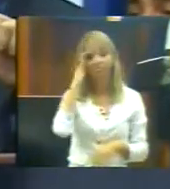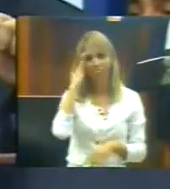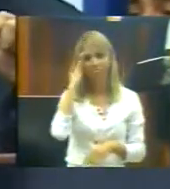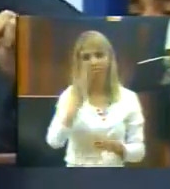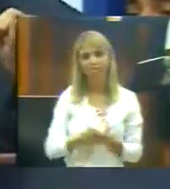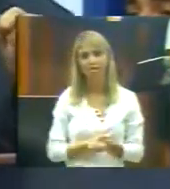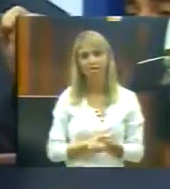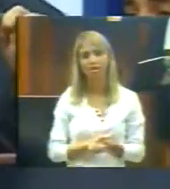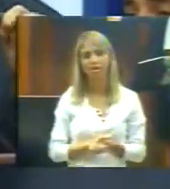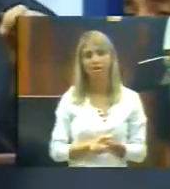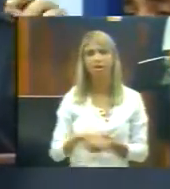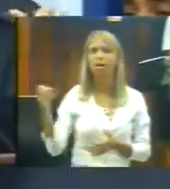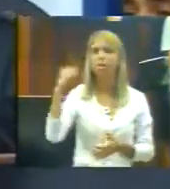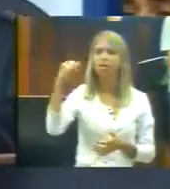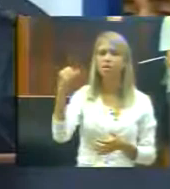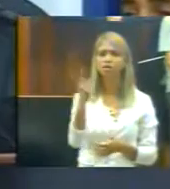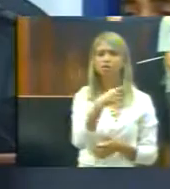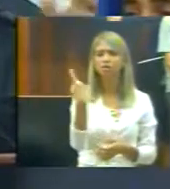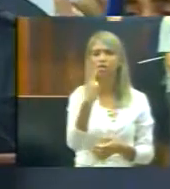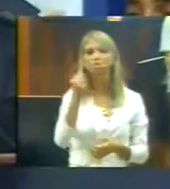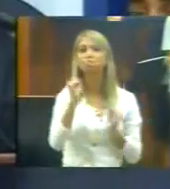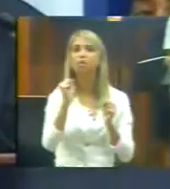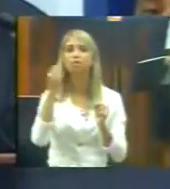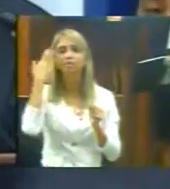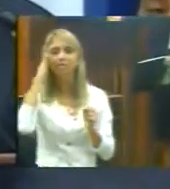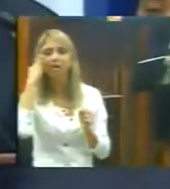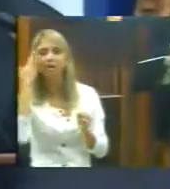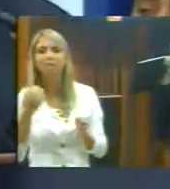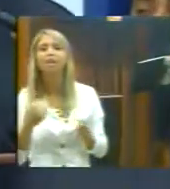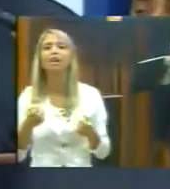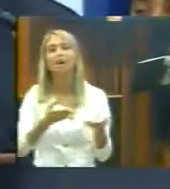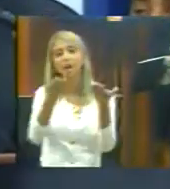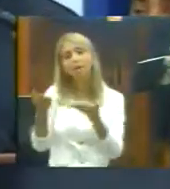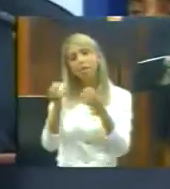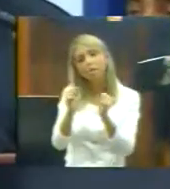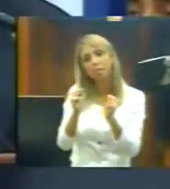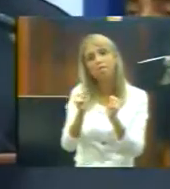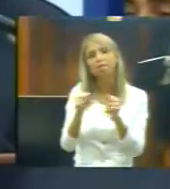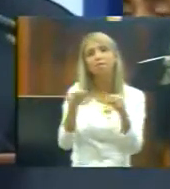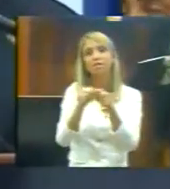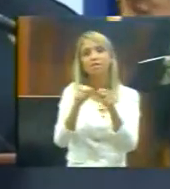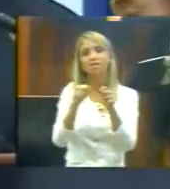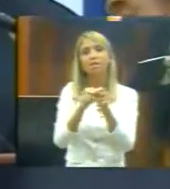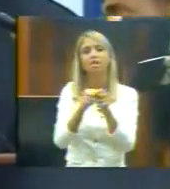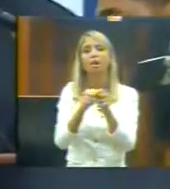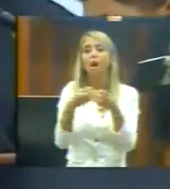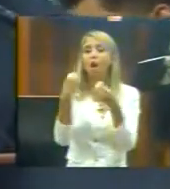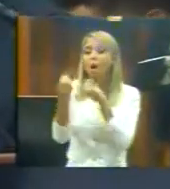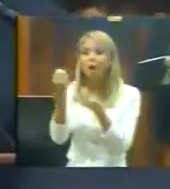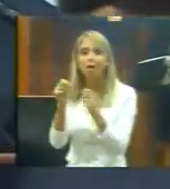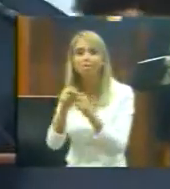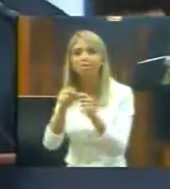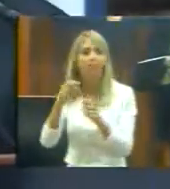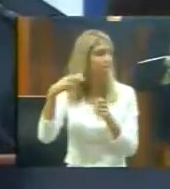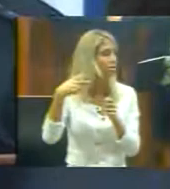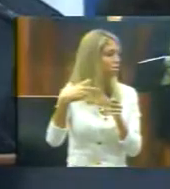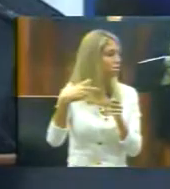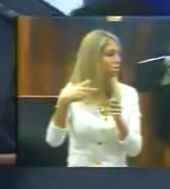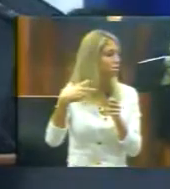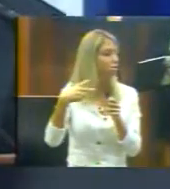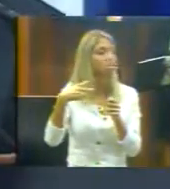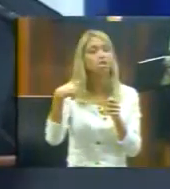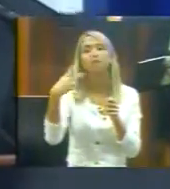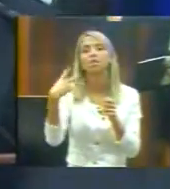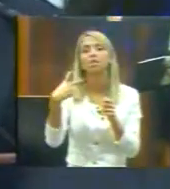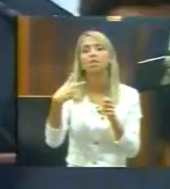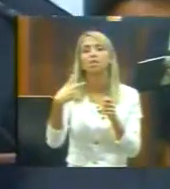estarmos aqui, para que nós possamos entender como funciona todas essas articulações políticas e como nós fazemos para que tudo isso